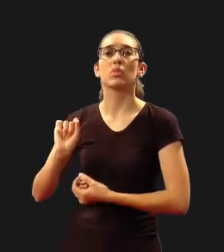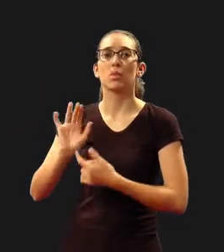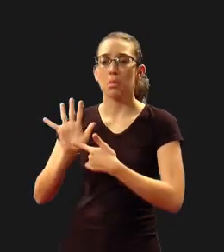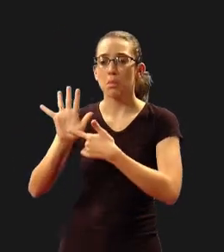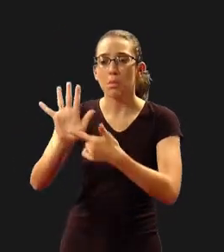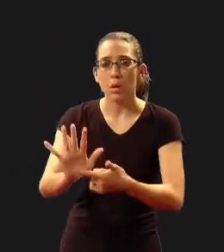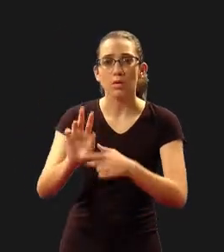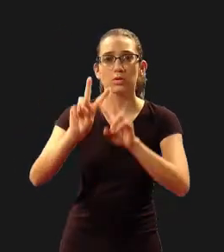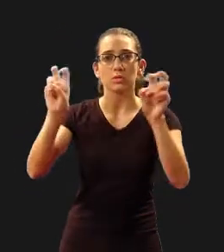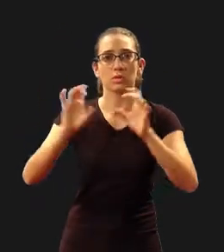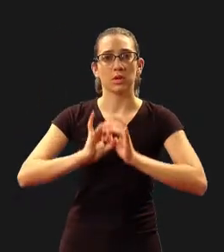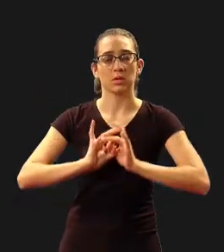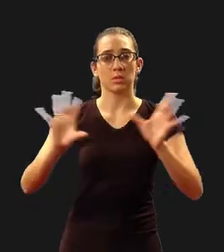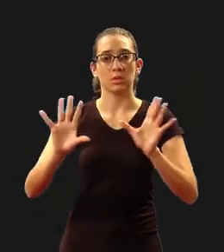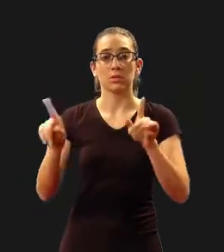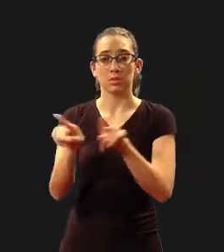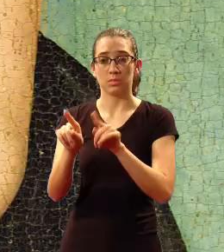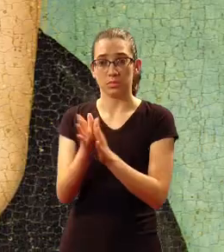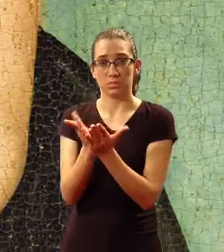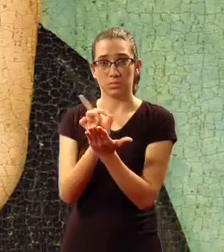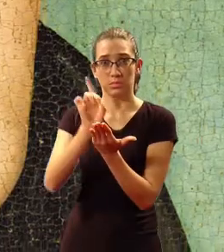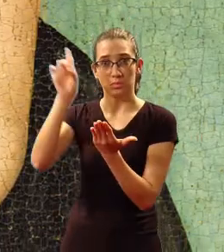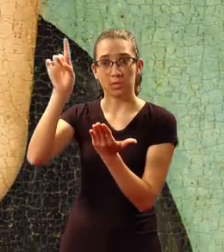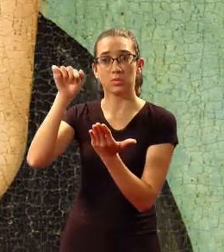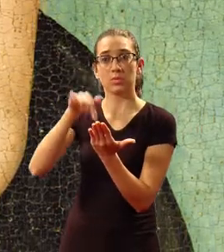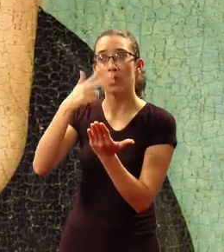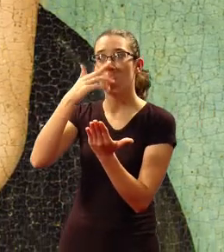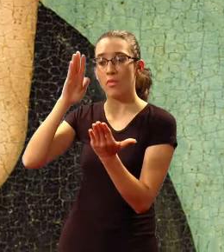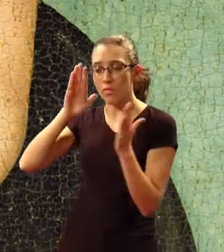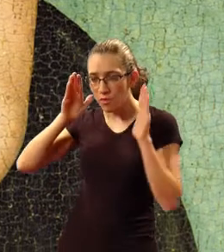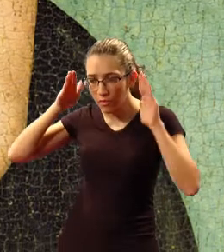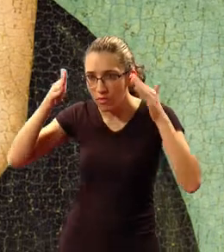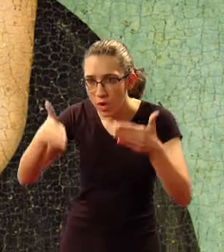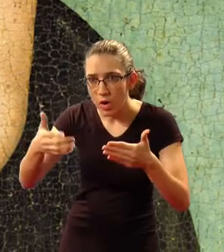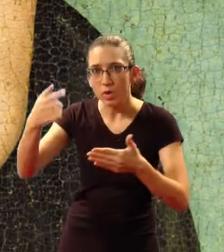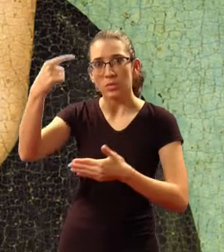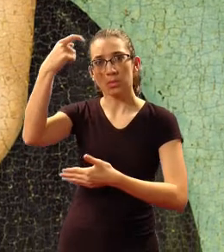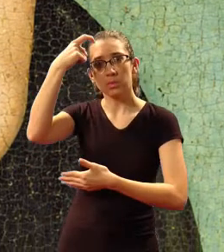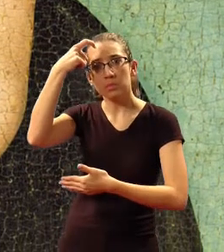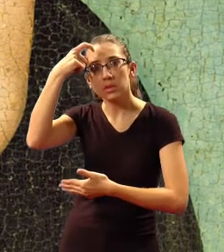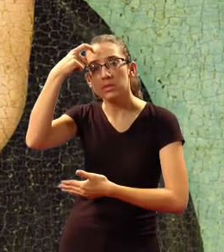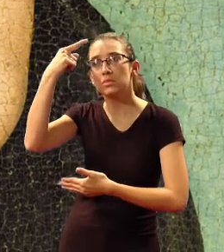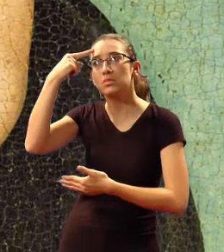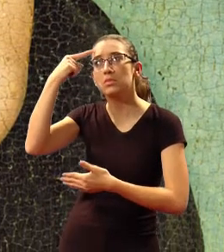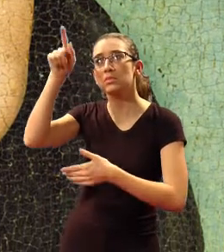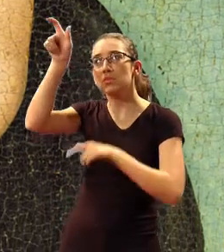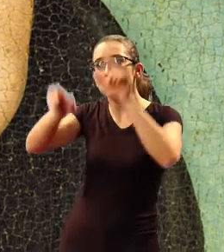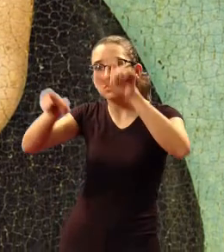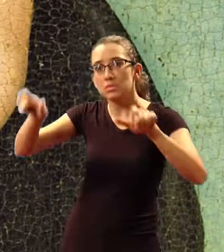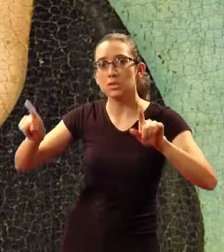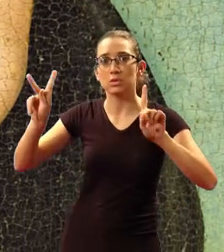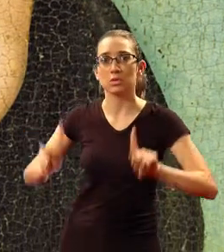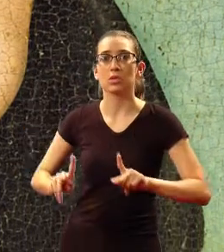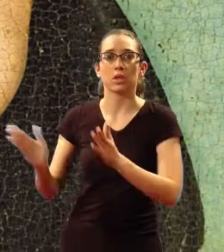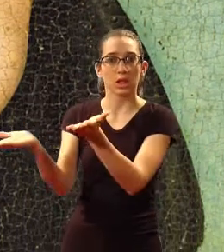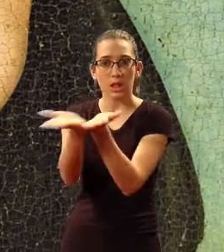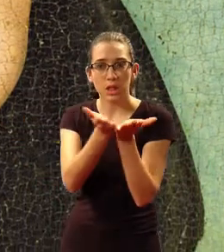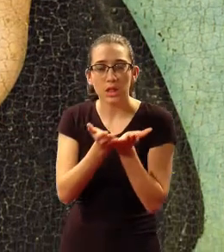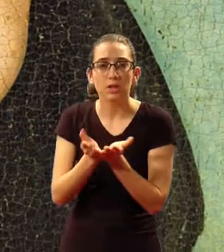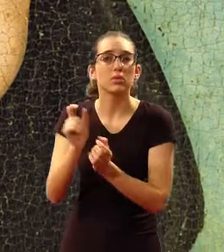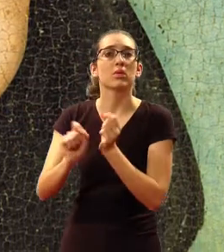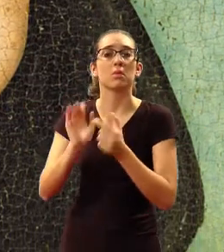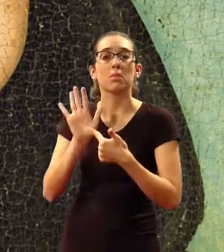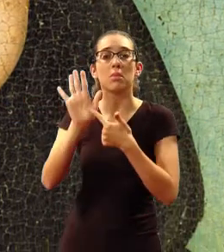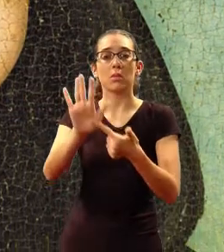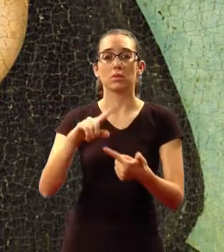a utilização da Escritura Sagrada como uma centralidade do pensamento das pessoas e dos cristãos em especial,